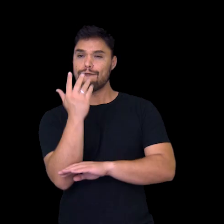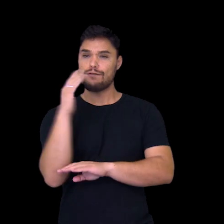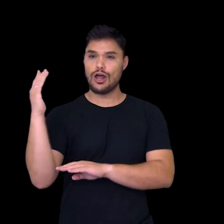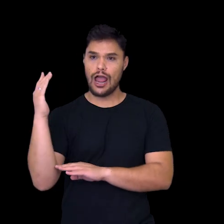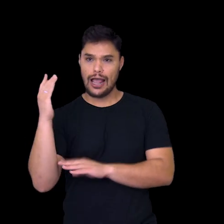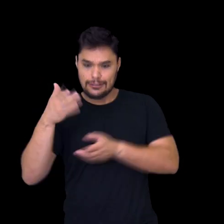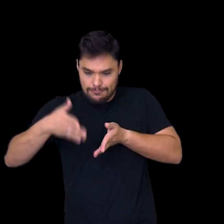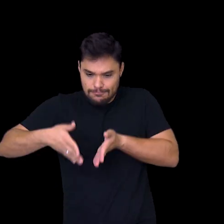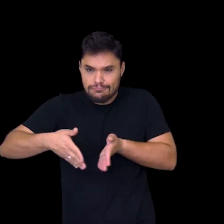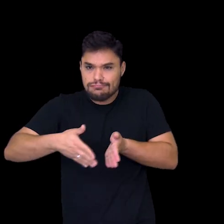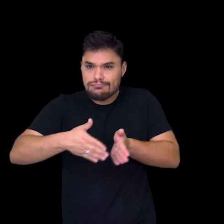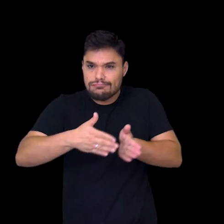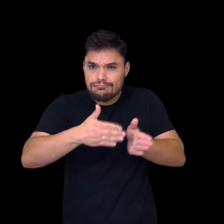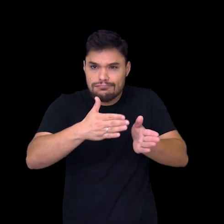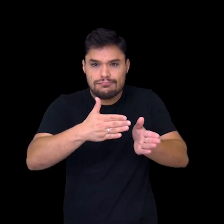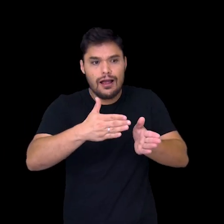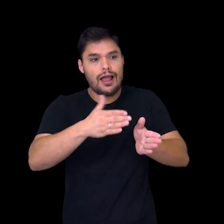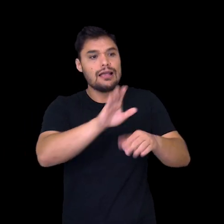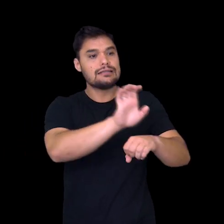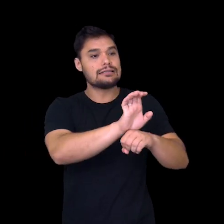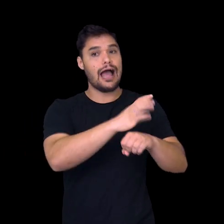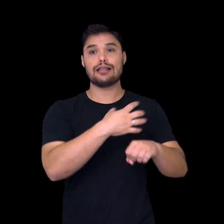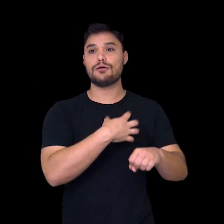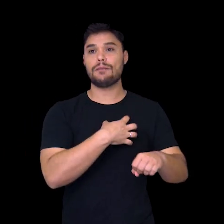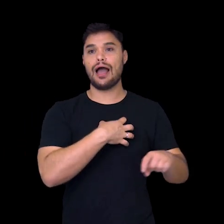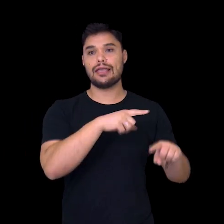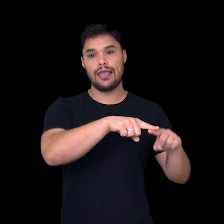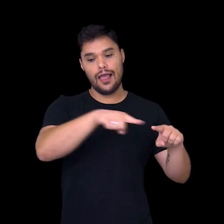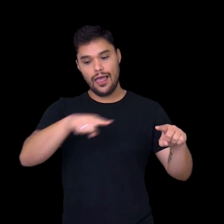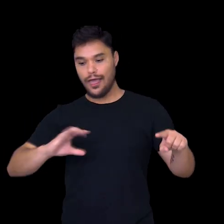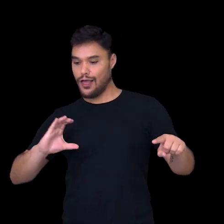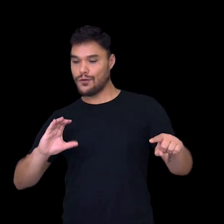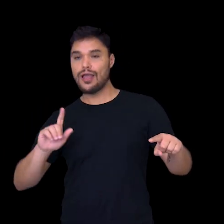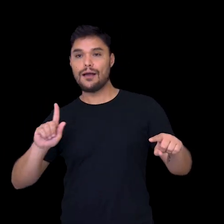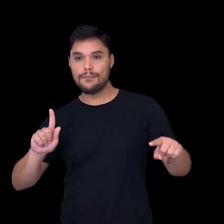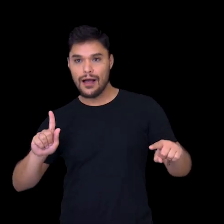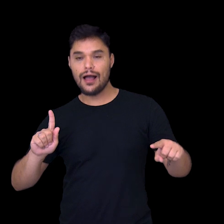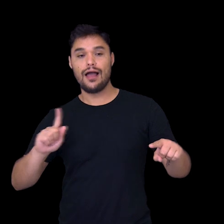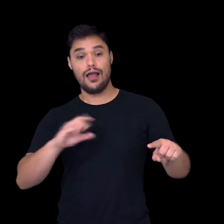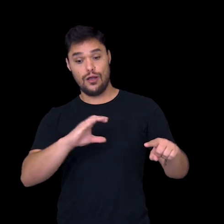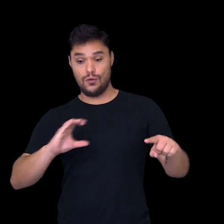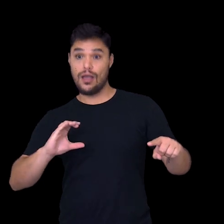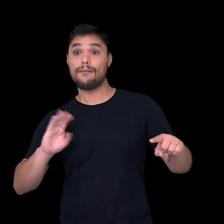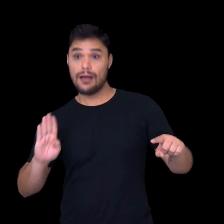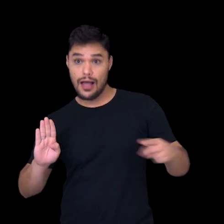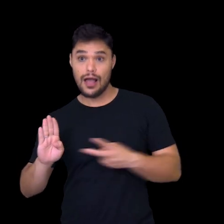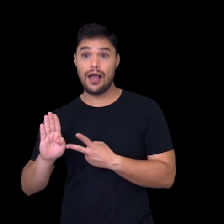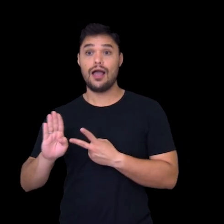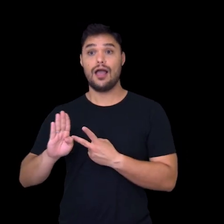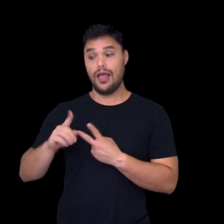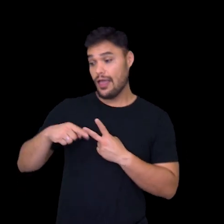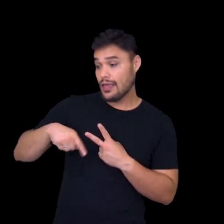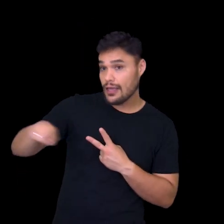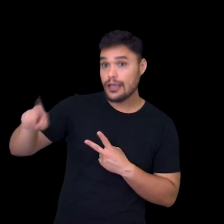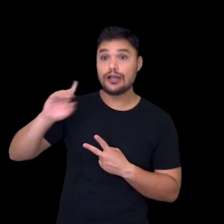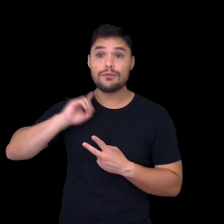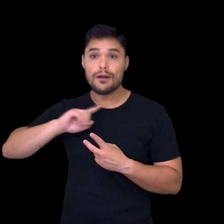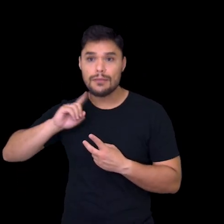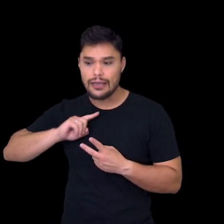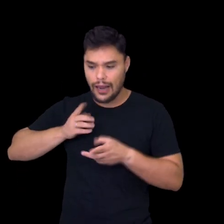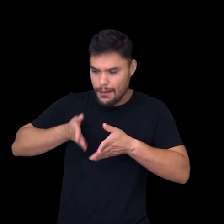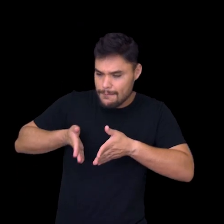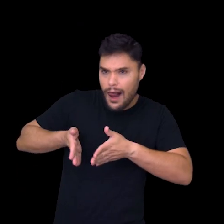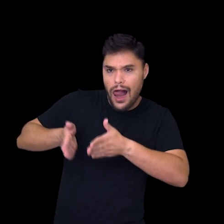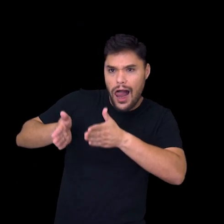Caminhos que passam pelo Distrito Federal, vindo da Bahia para Cuiabá, descendo dessa região aqui em direção a